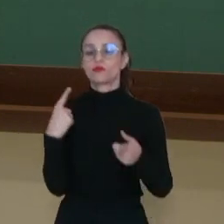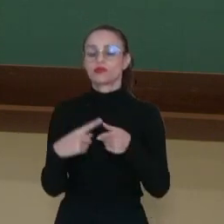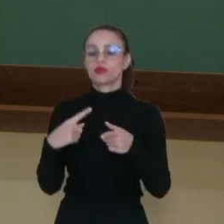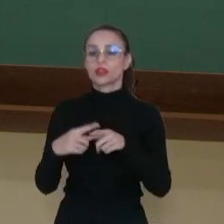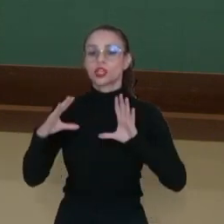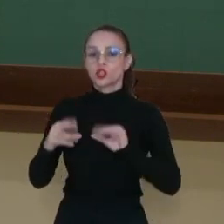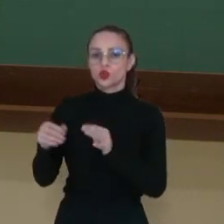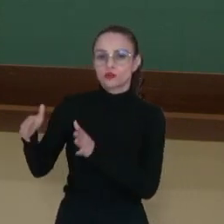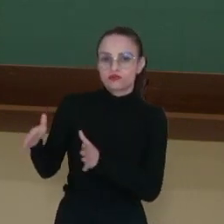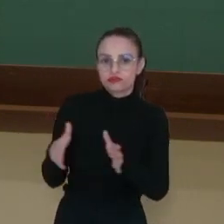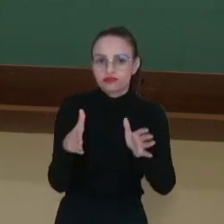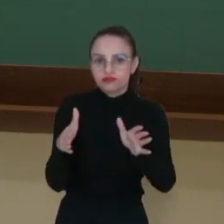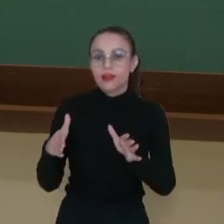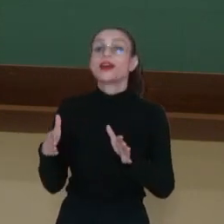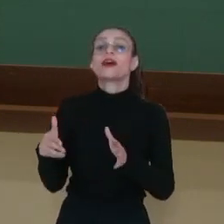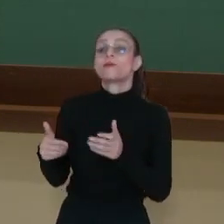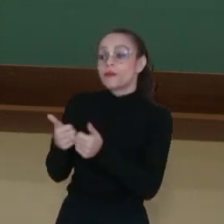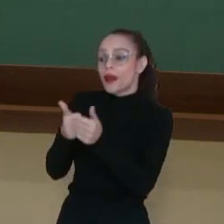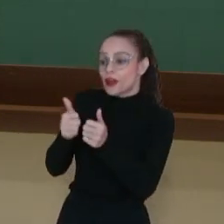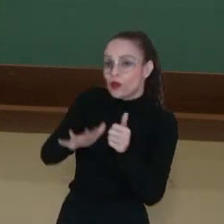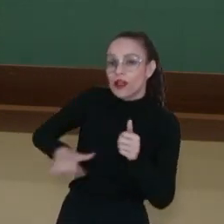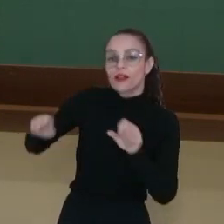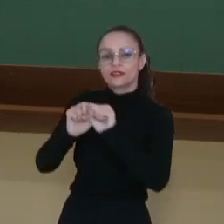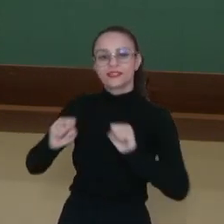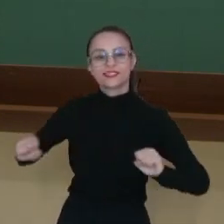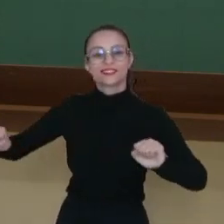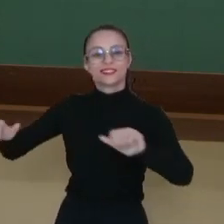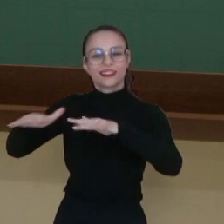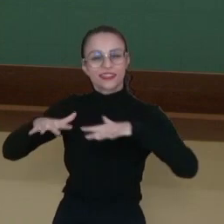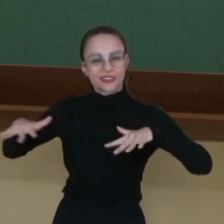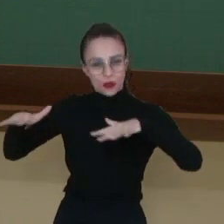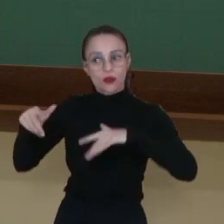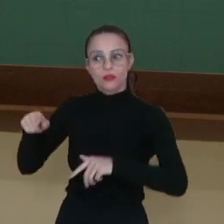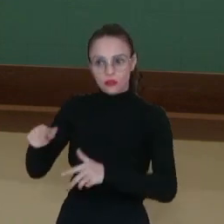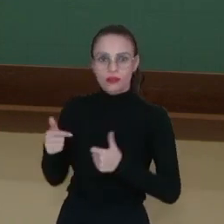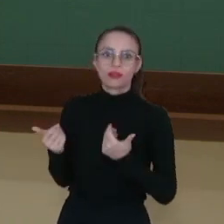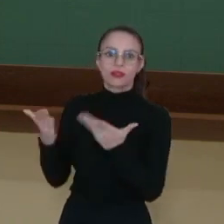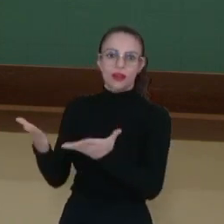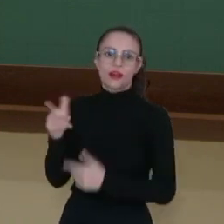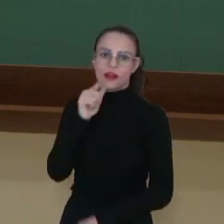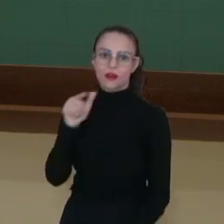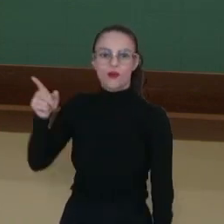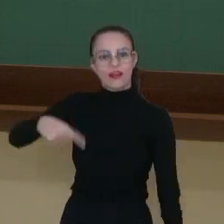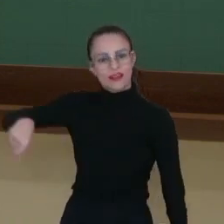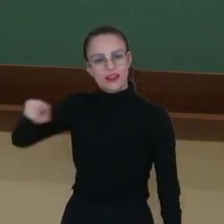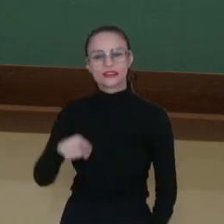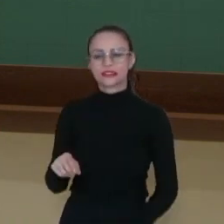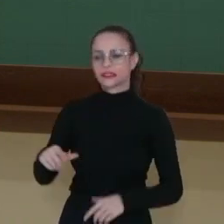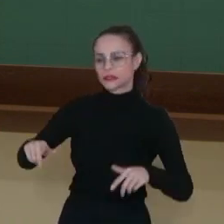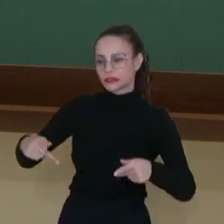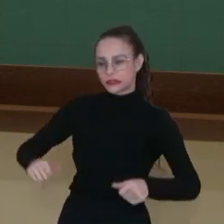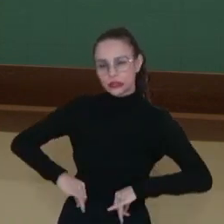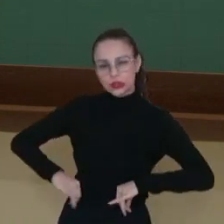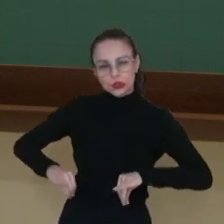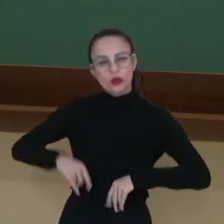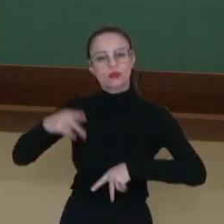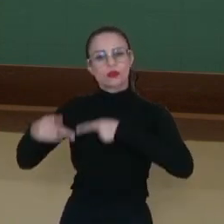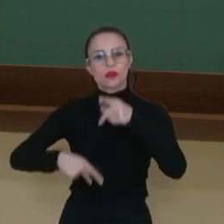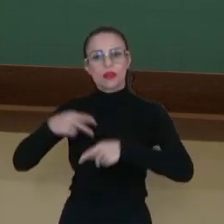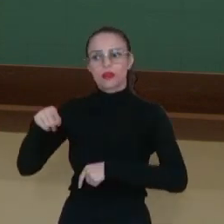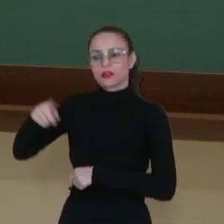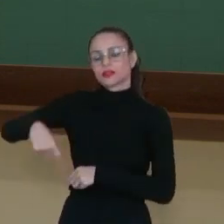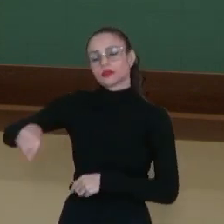ali do sertão e leva a água para aquela população que tanto sofre com longos períodos de seca. Então tem uma